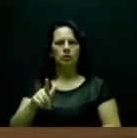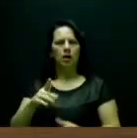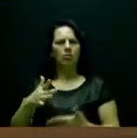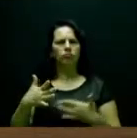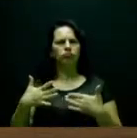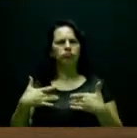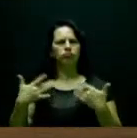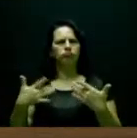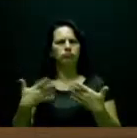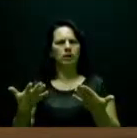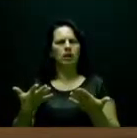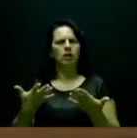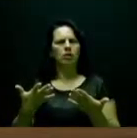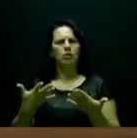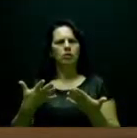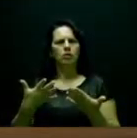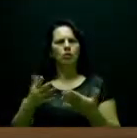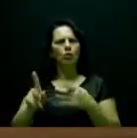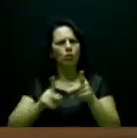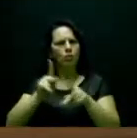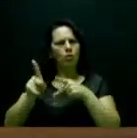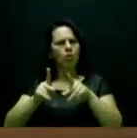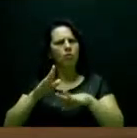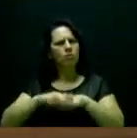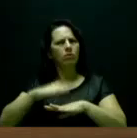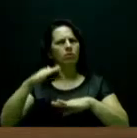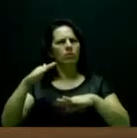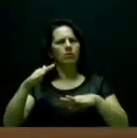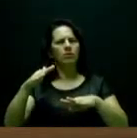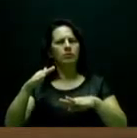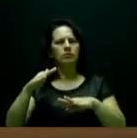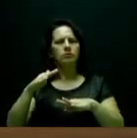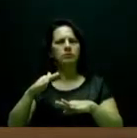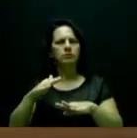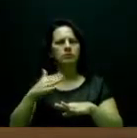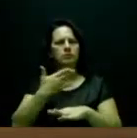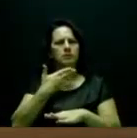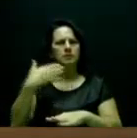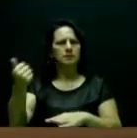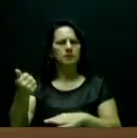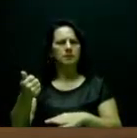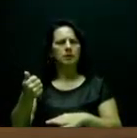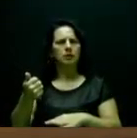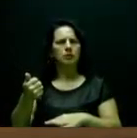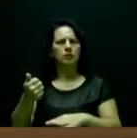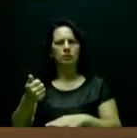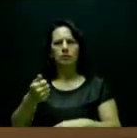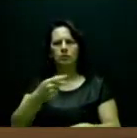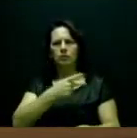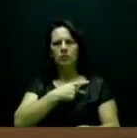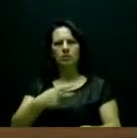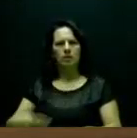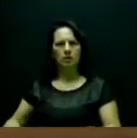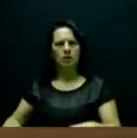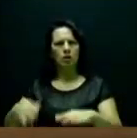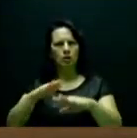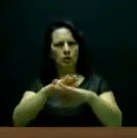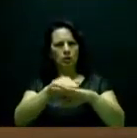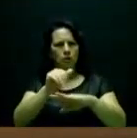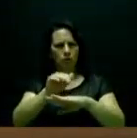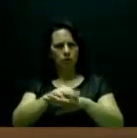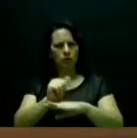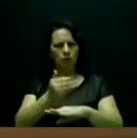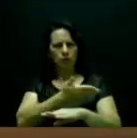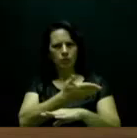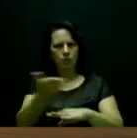contento daquilo que a população espera. E quando Vossa Excelência fez o convite, recebi tantos convites,